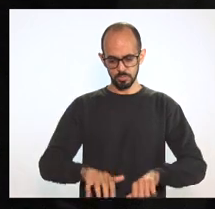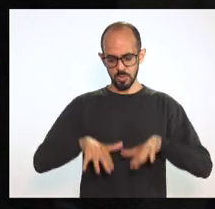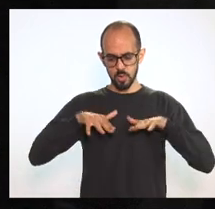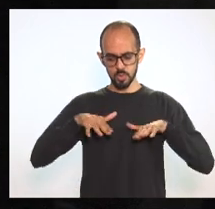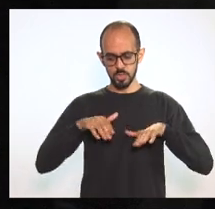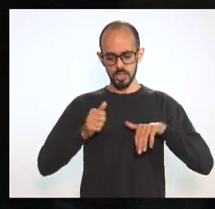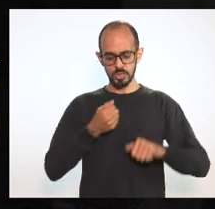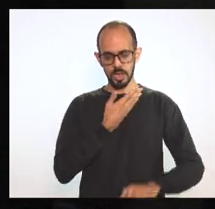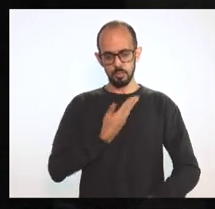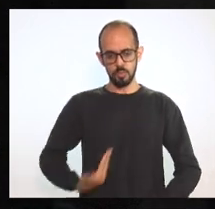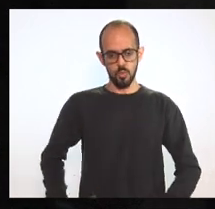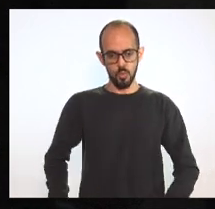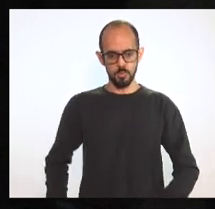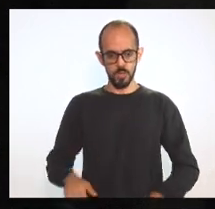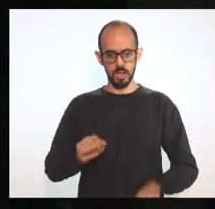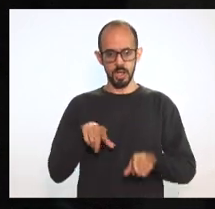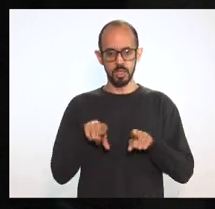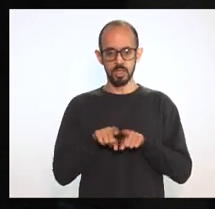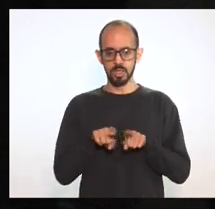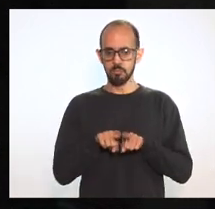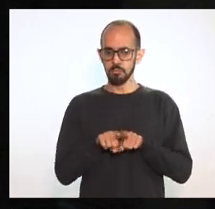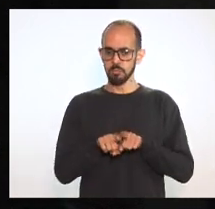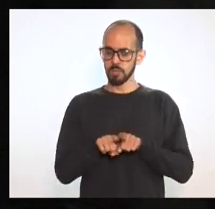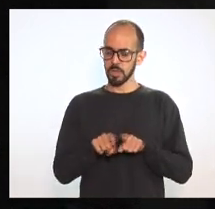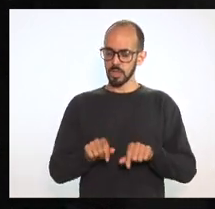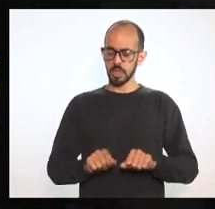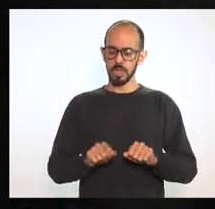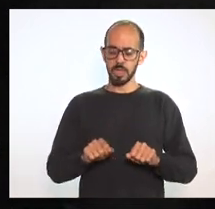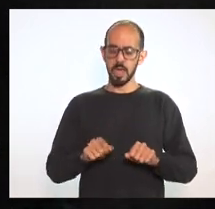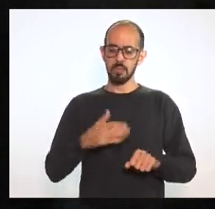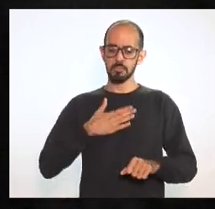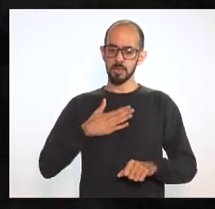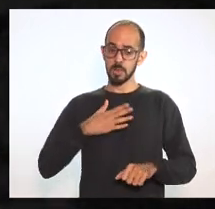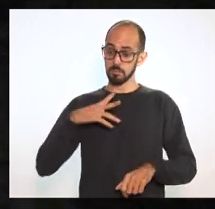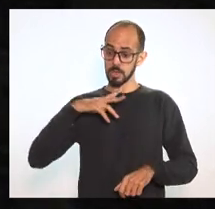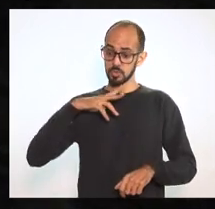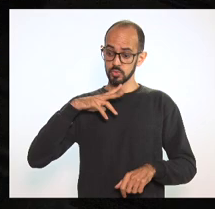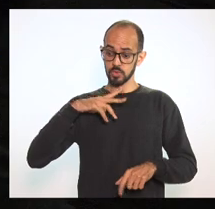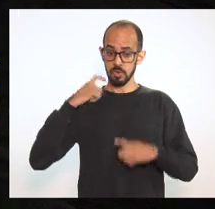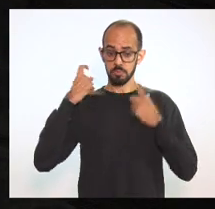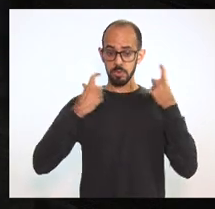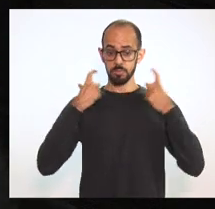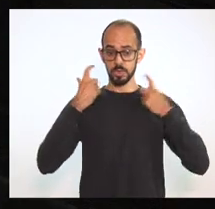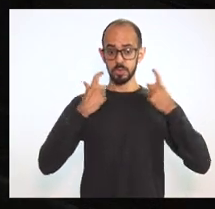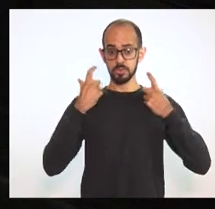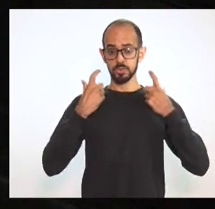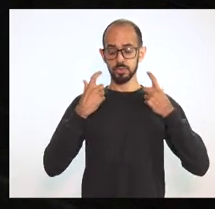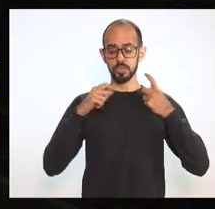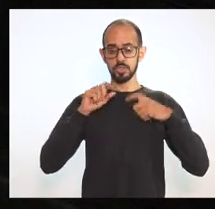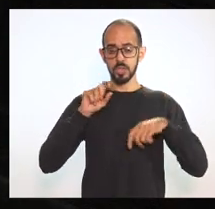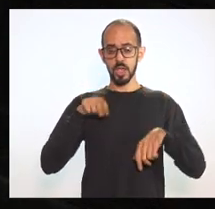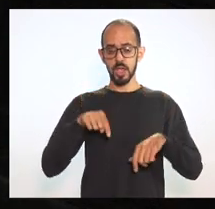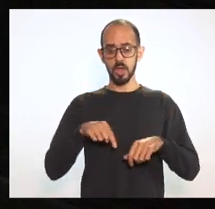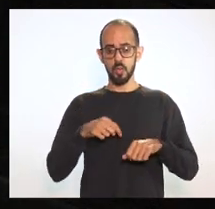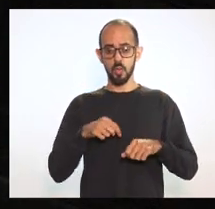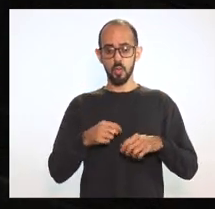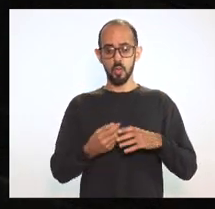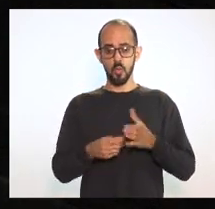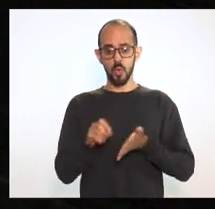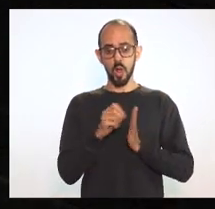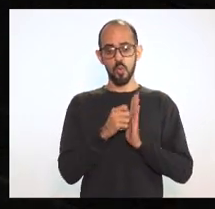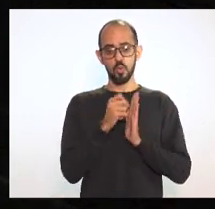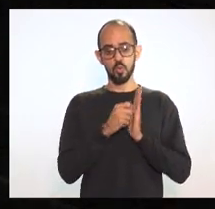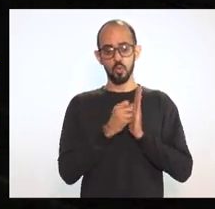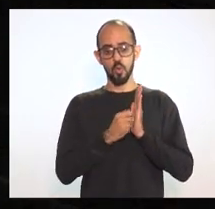da mesma forma, externar aqui a minha particular preocupação, porque sou autora da lei que determina